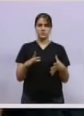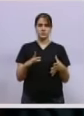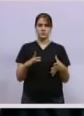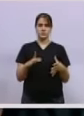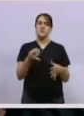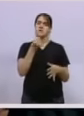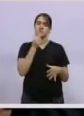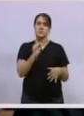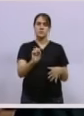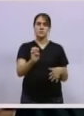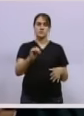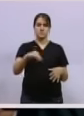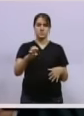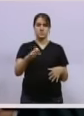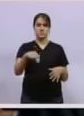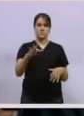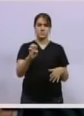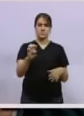vira a planta que ela poderá ser.